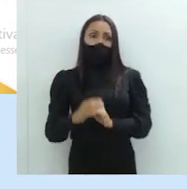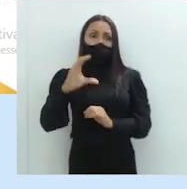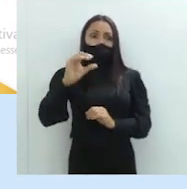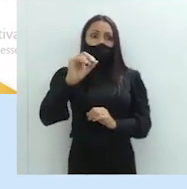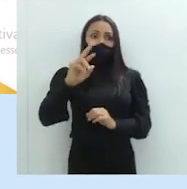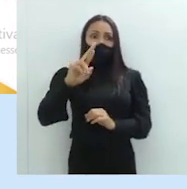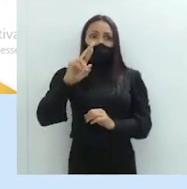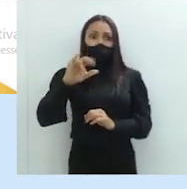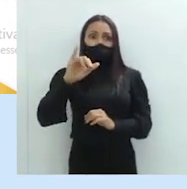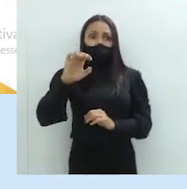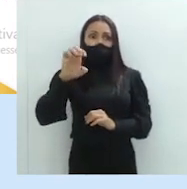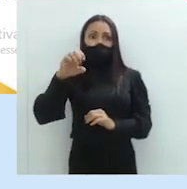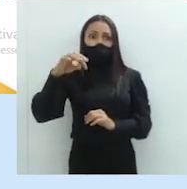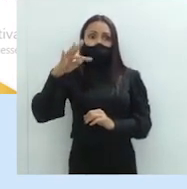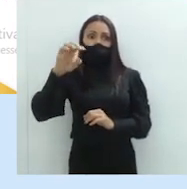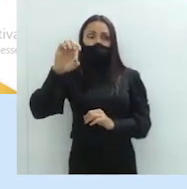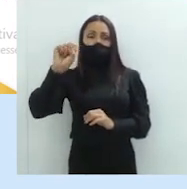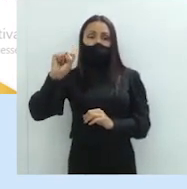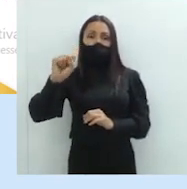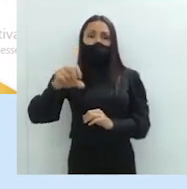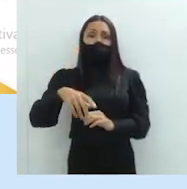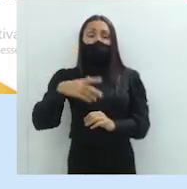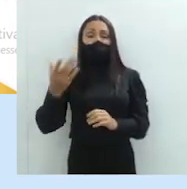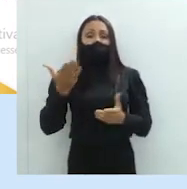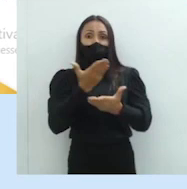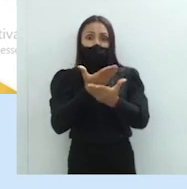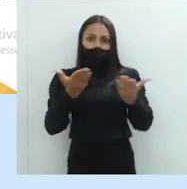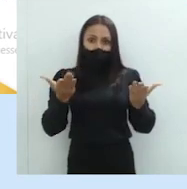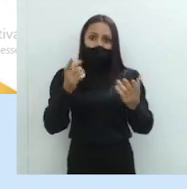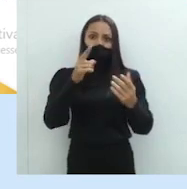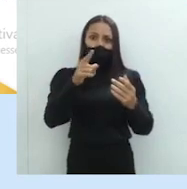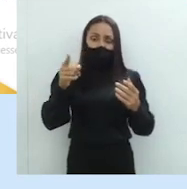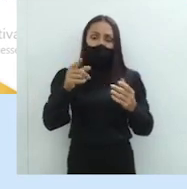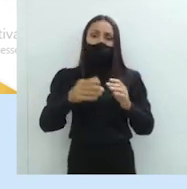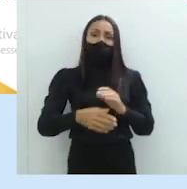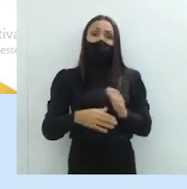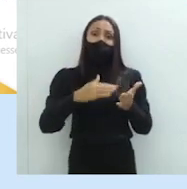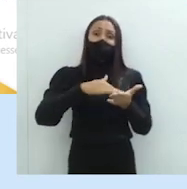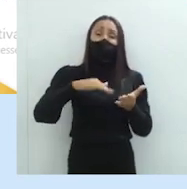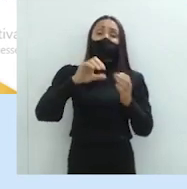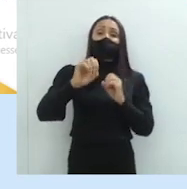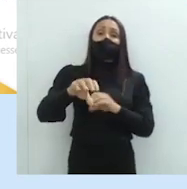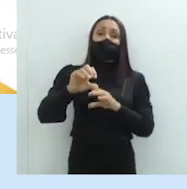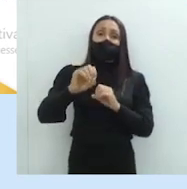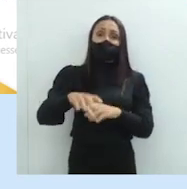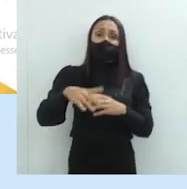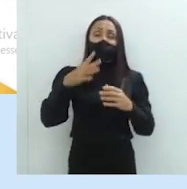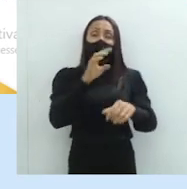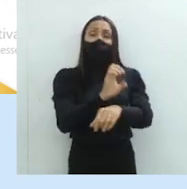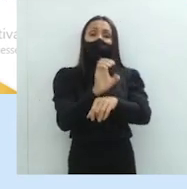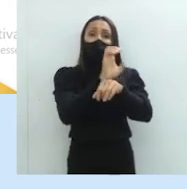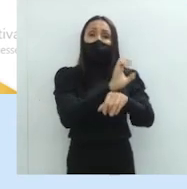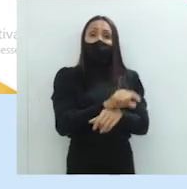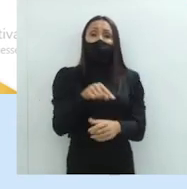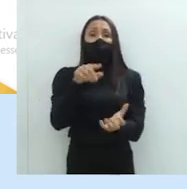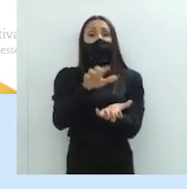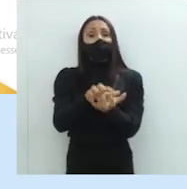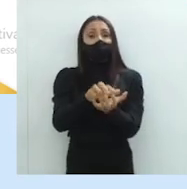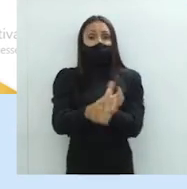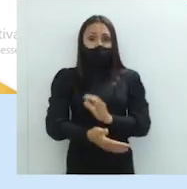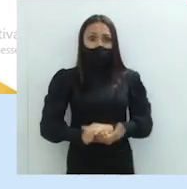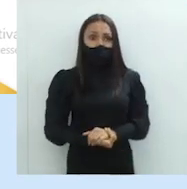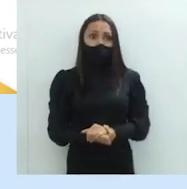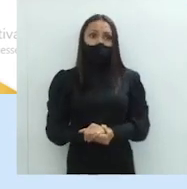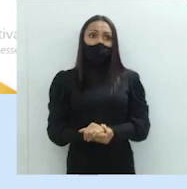assistindo o Educapé. Essa aula foi feita para você, pela Secretaria de Educação do Estado de Pernambuco, hein?